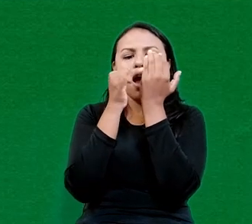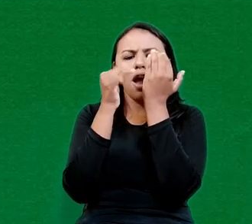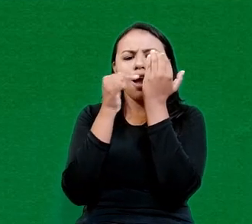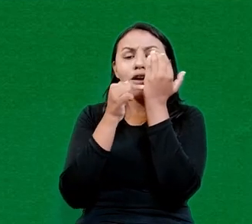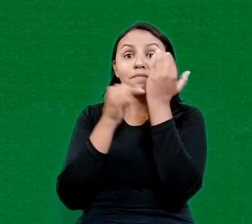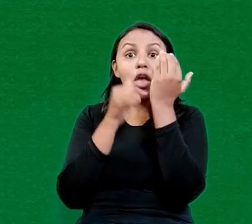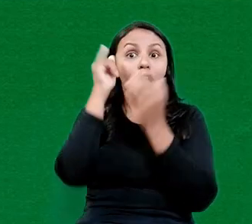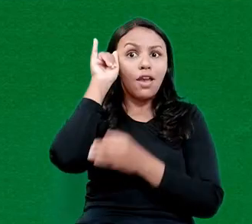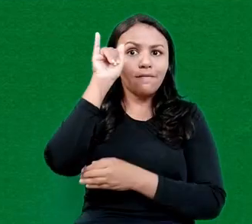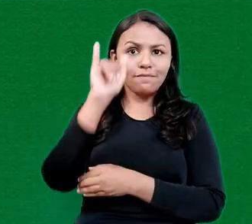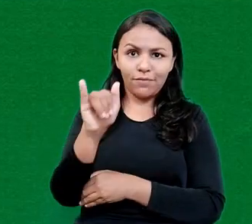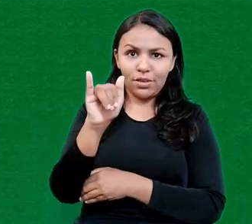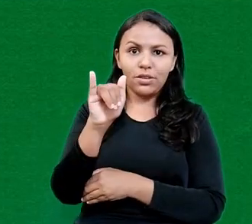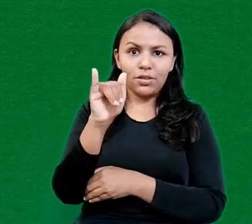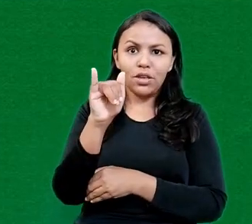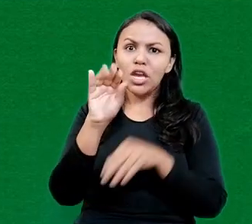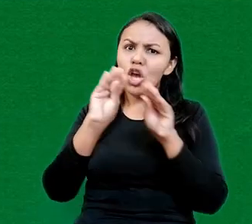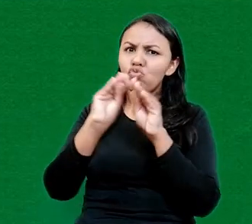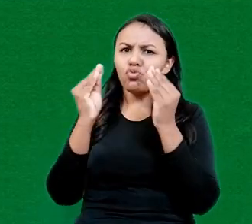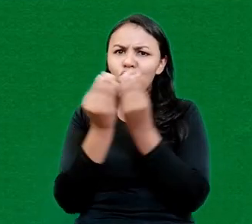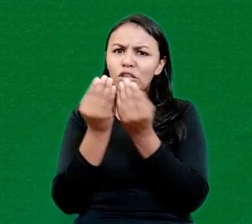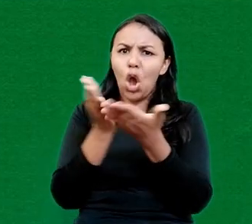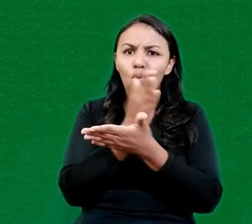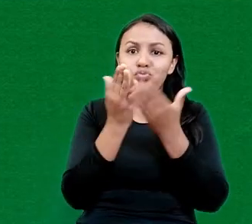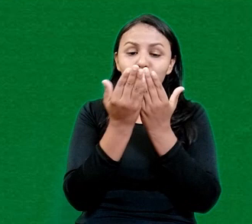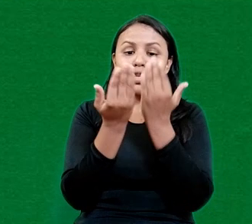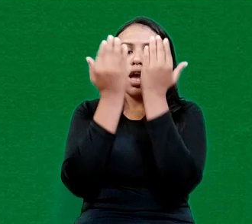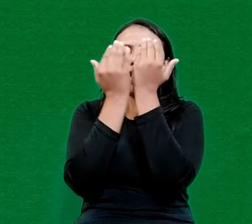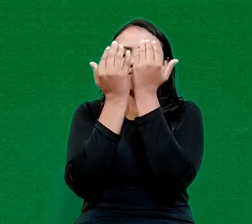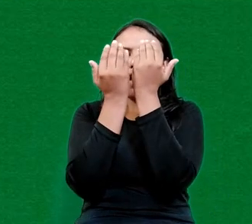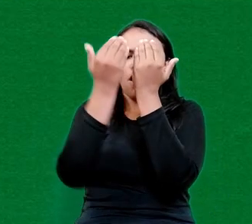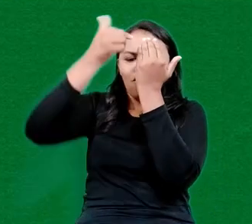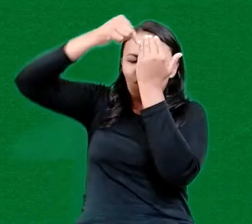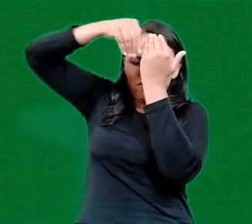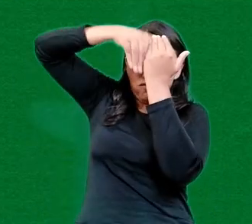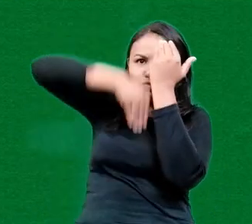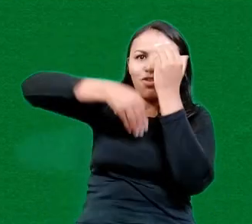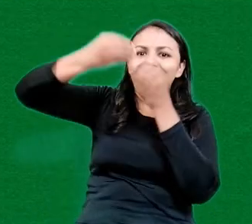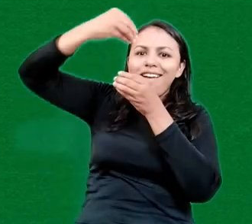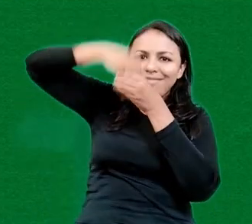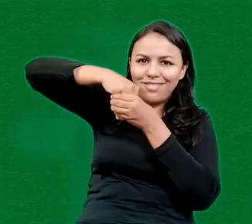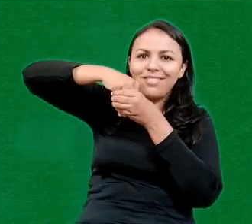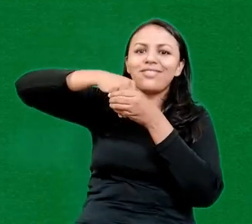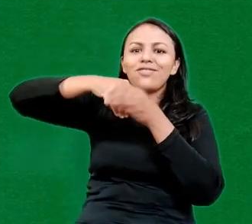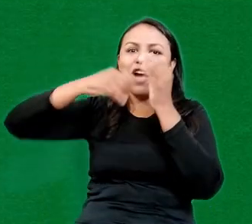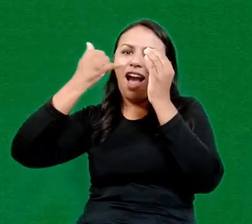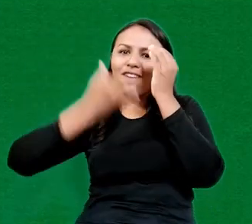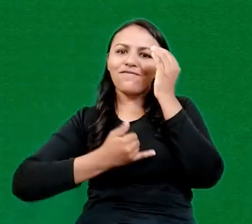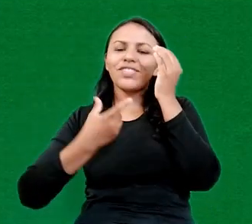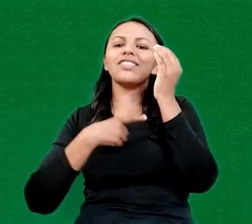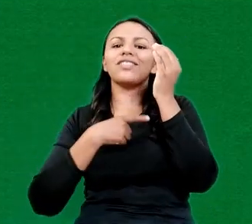que determinadas substâncias passem para a parte interna do nosso organismo e aqui ativem o sistema